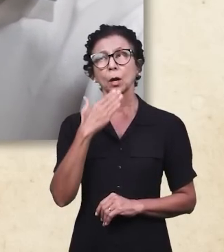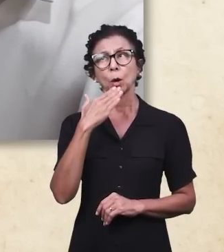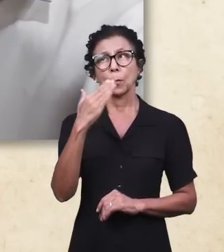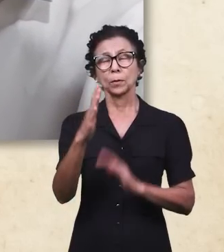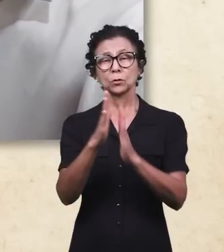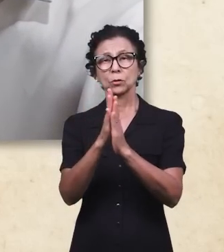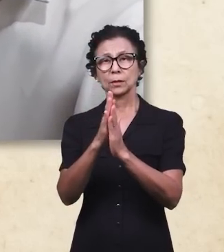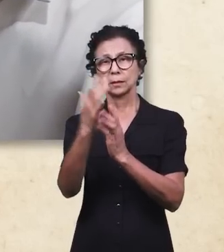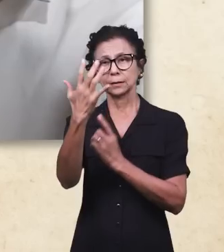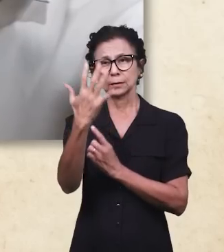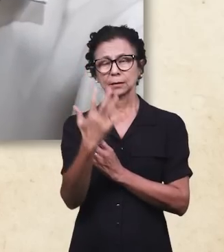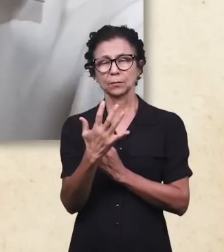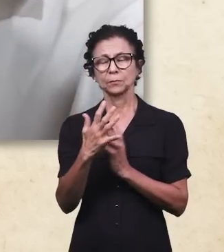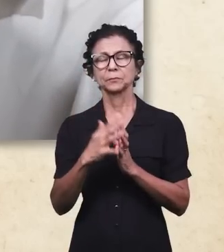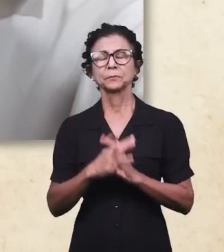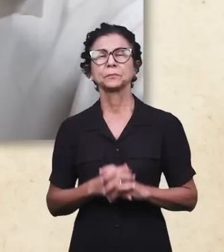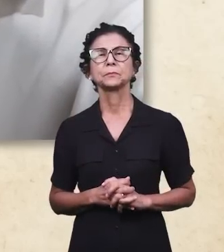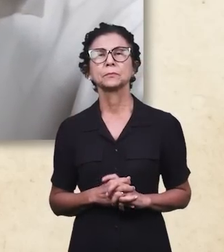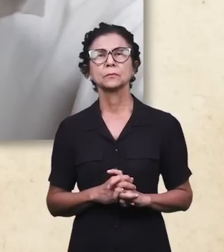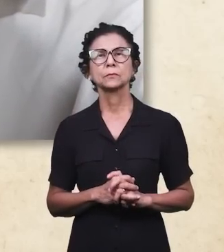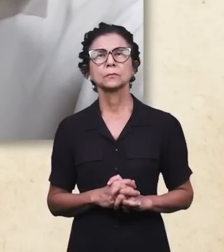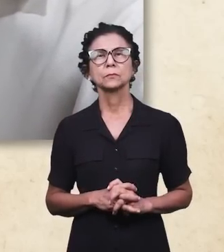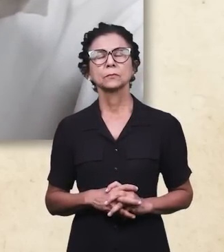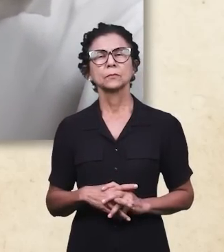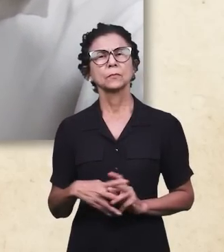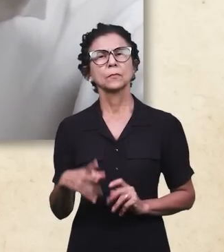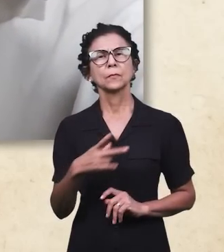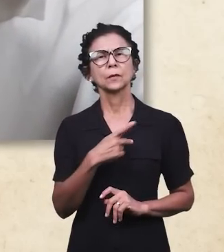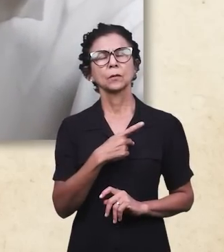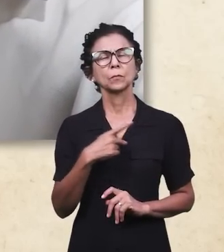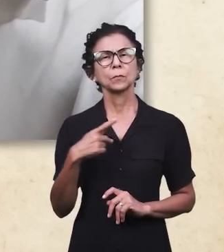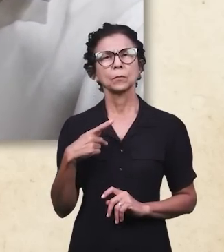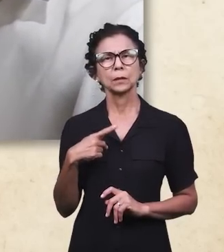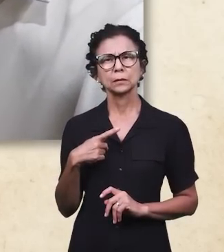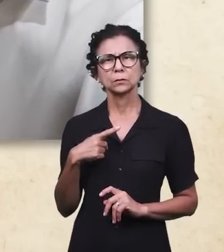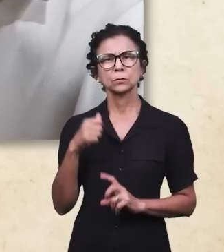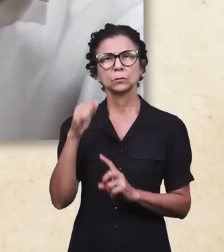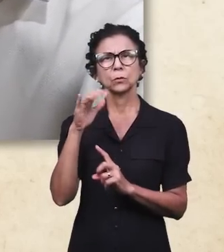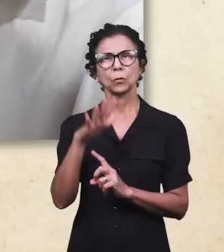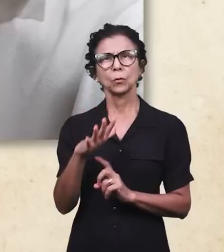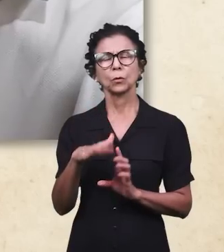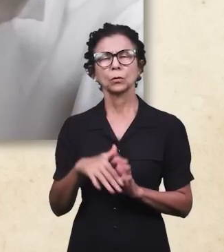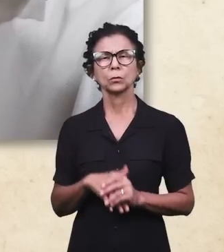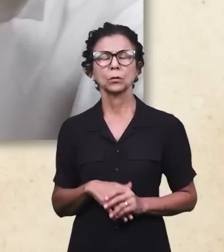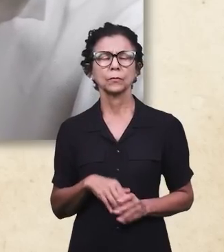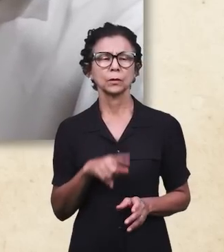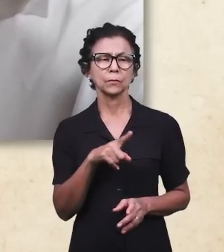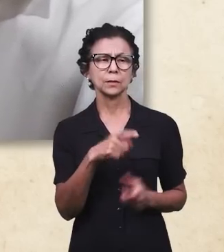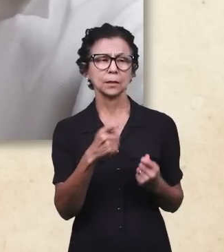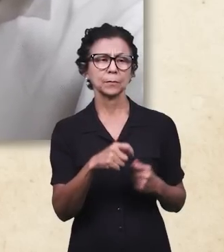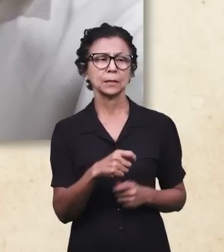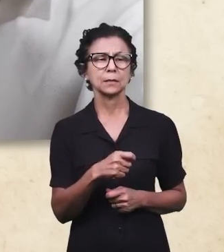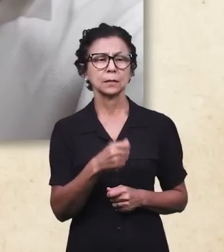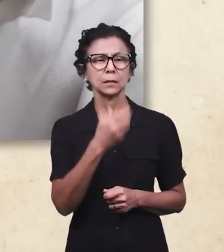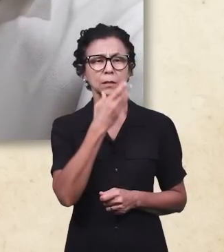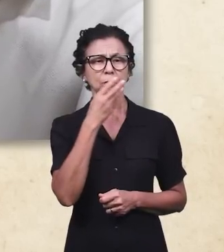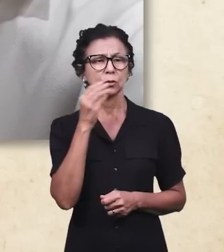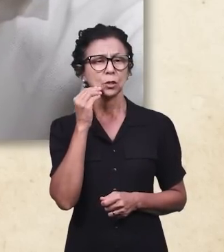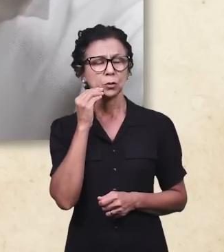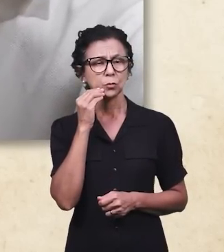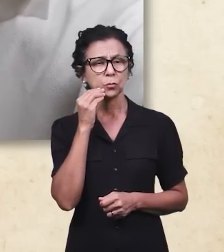no encerramento do seminário e o pastor, após a oração, me orientou que eu fizesse um jejum de 30 dias em favor daquele